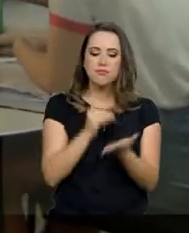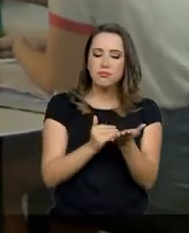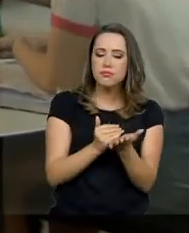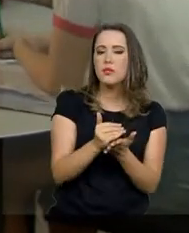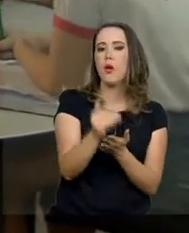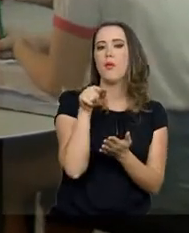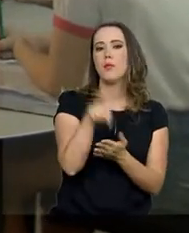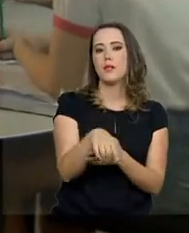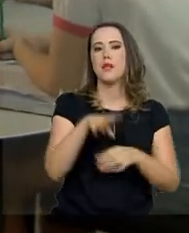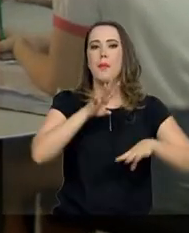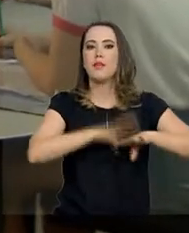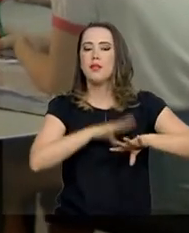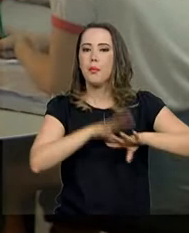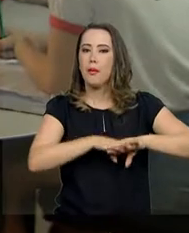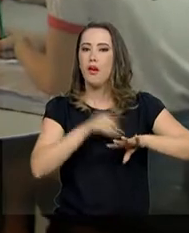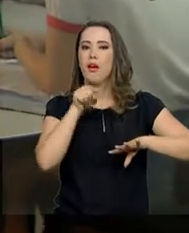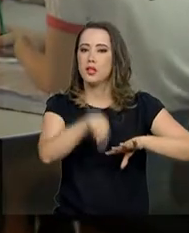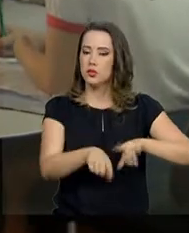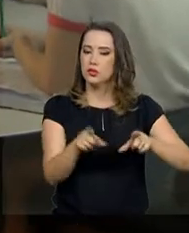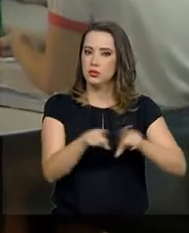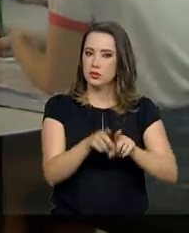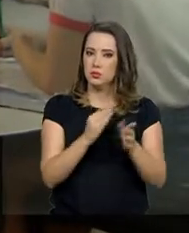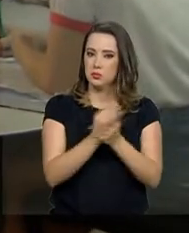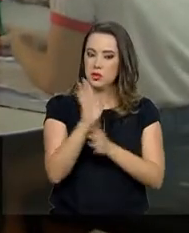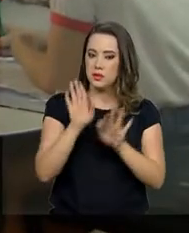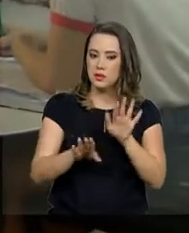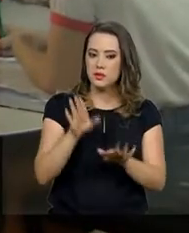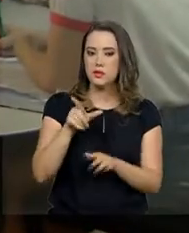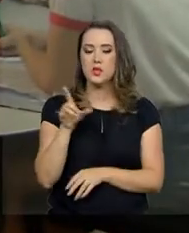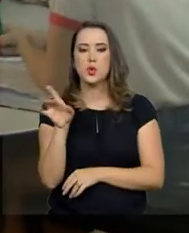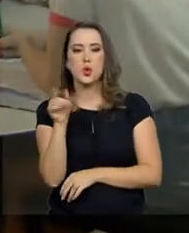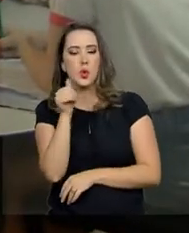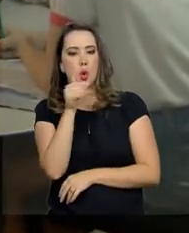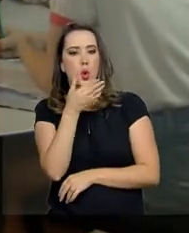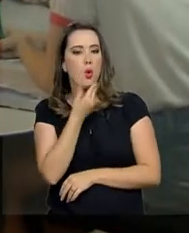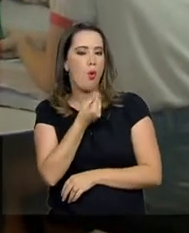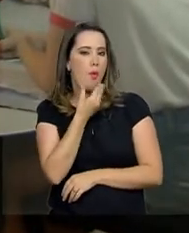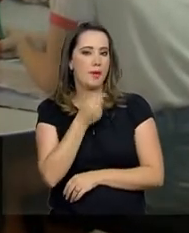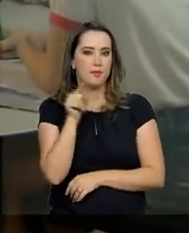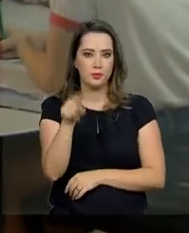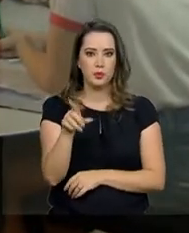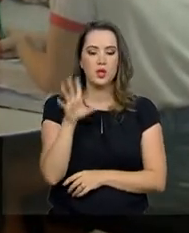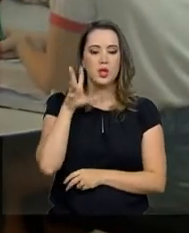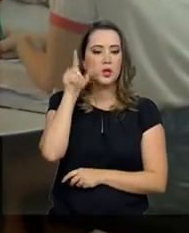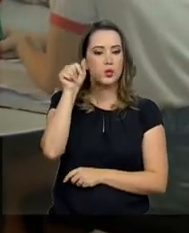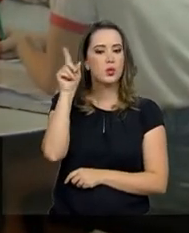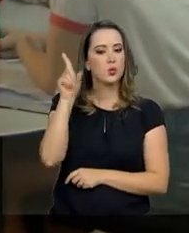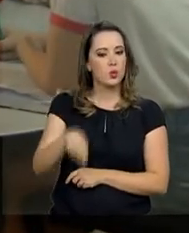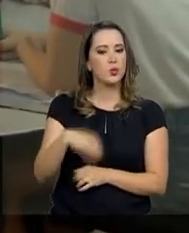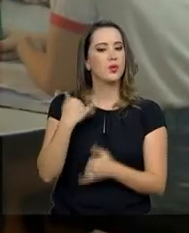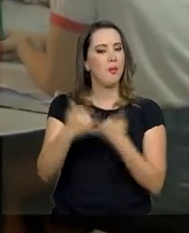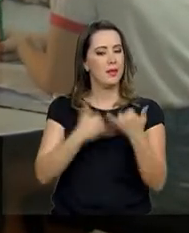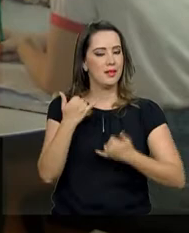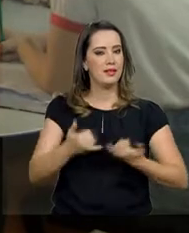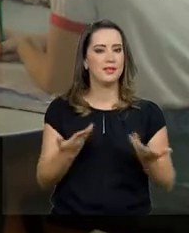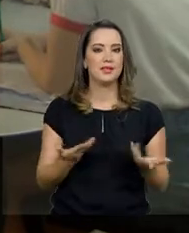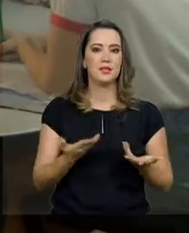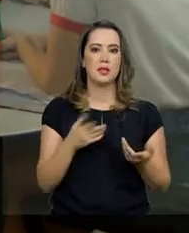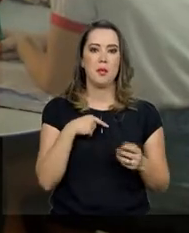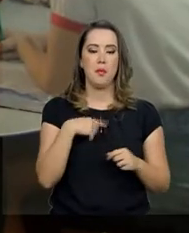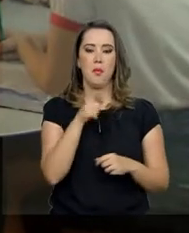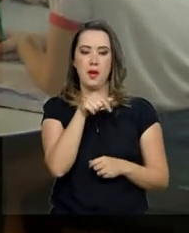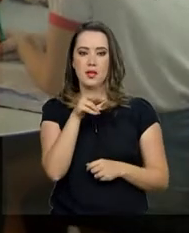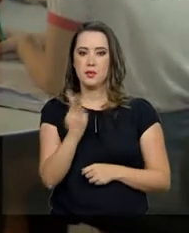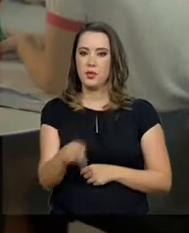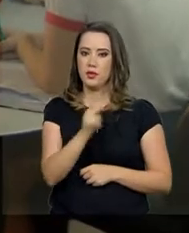as ciências exatas, uma área que geralmente é ocupada pelos homens. E se para elas tudo isso é uma grande brincadeira, para as monitoras é